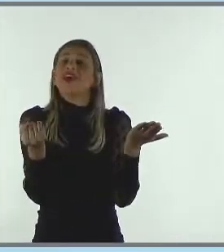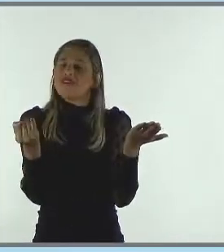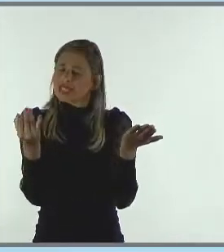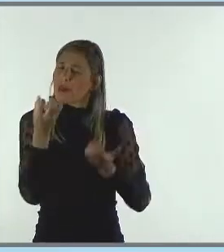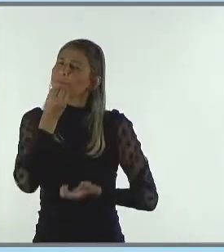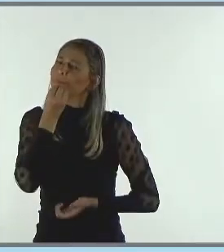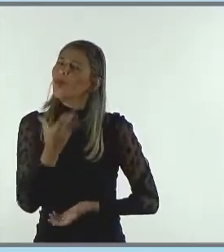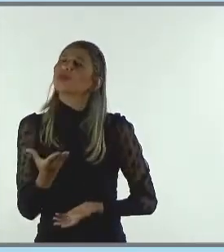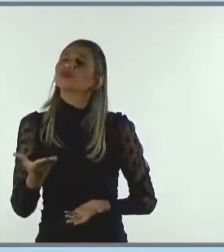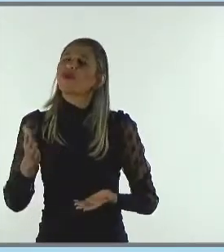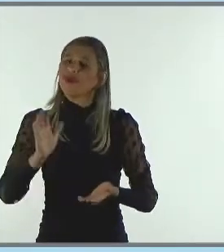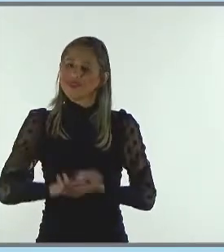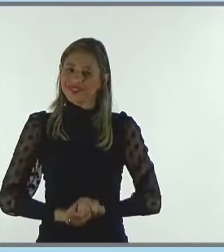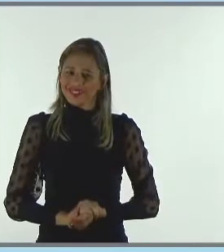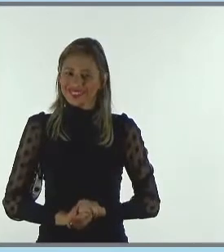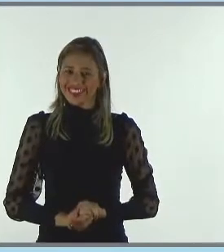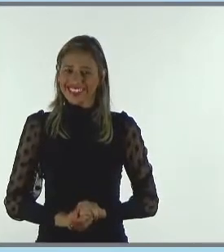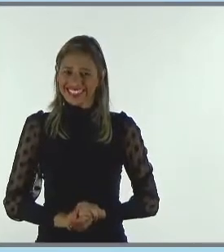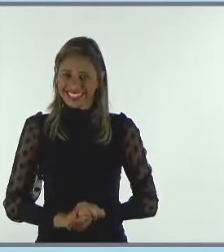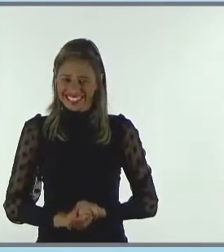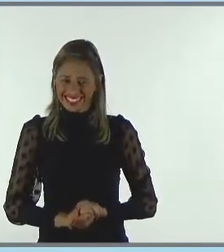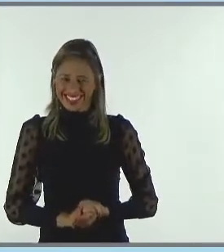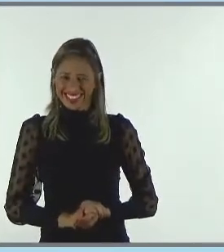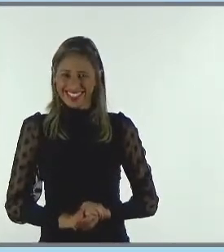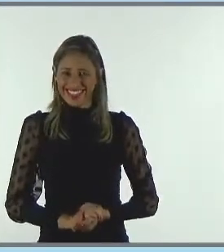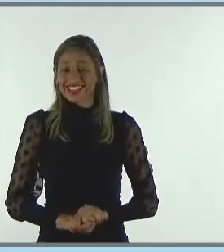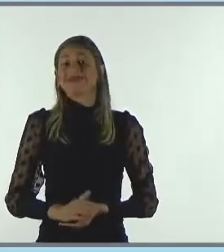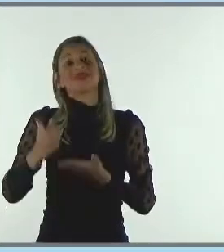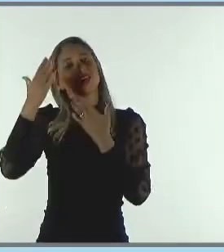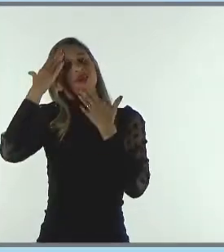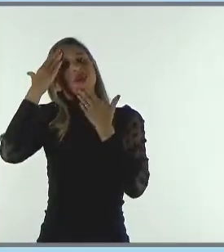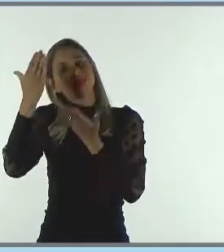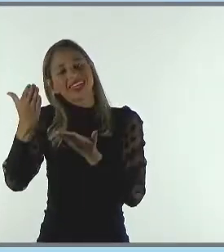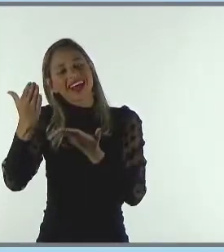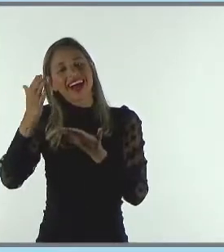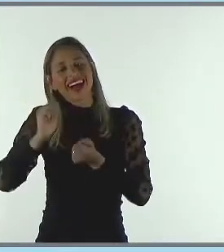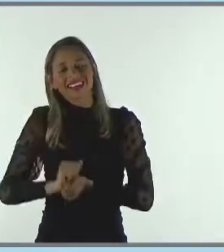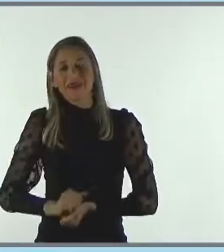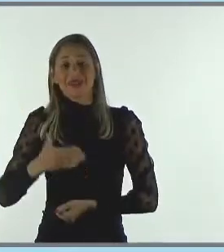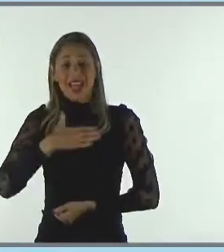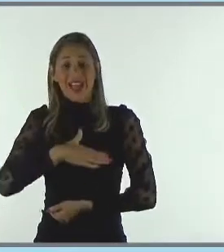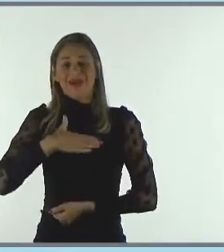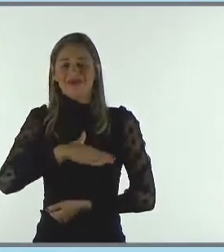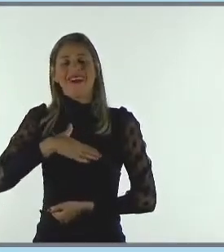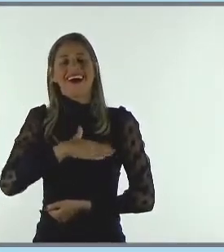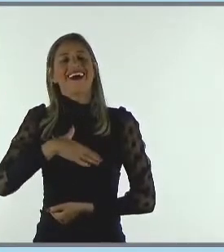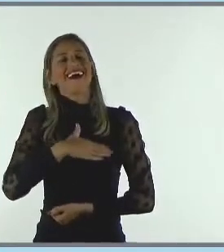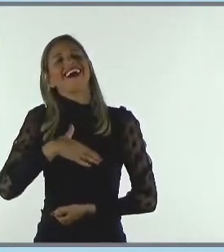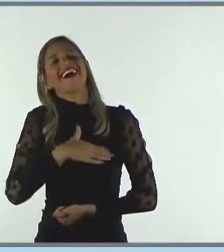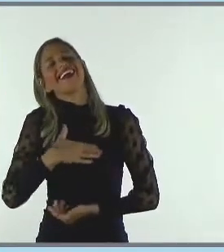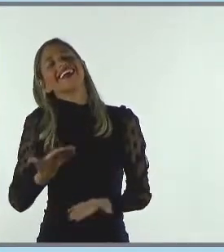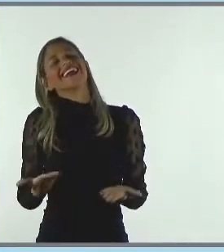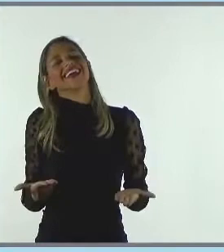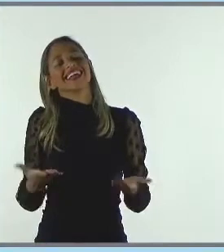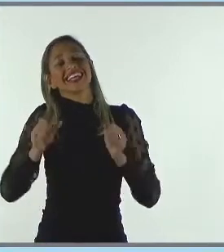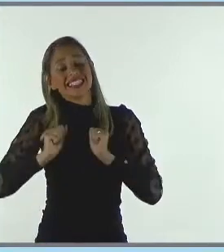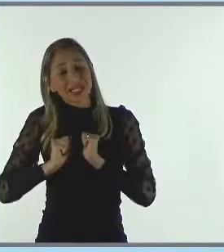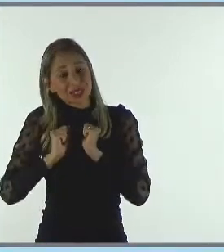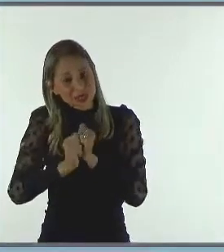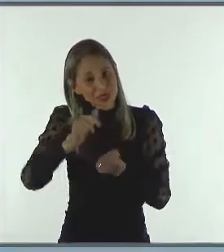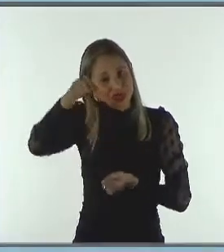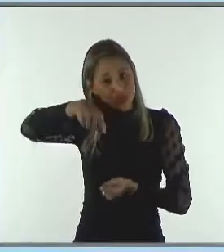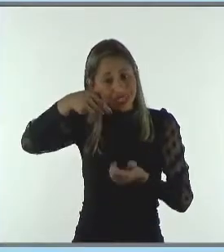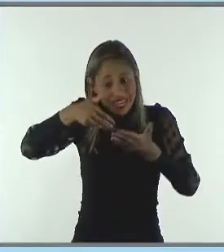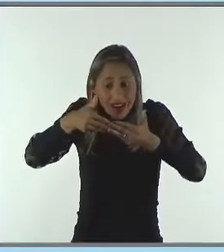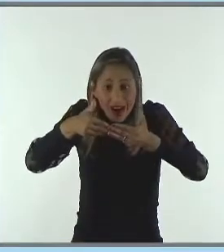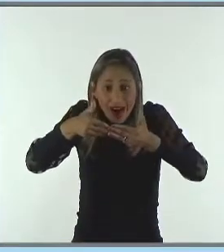bom. Anelisa. Obrigada, Madu. É uma alegria estar aqui, abrindo